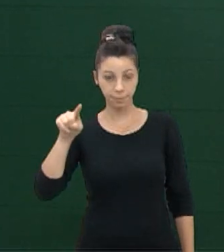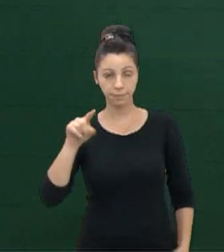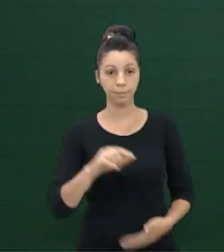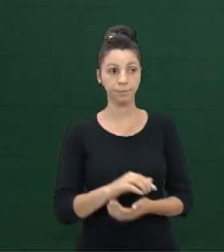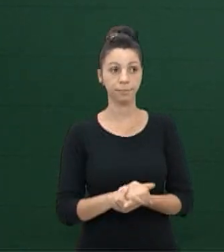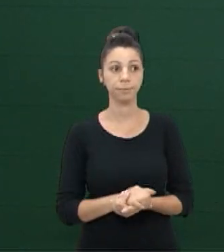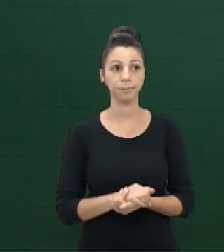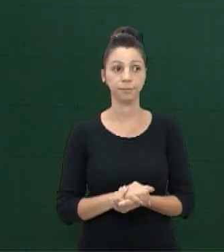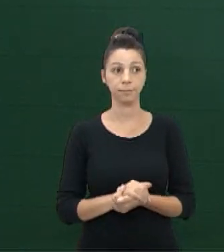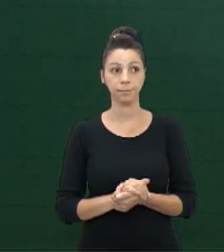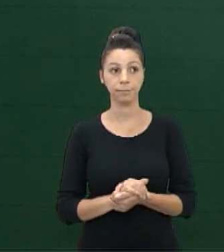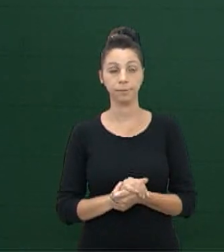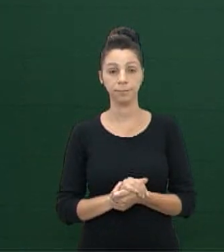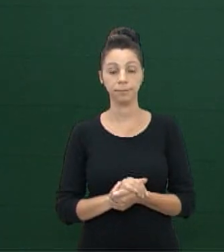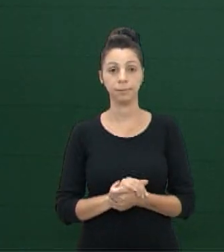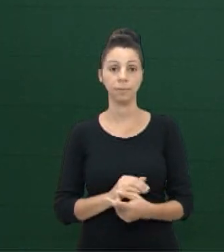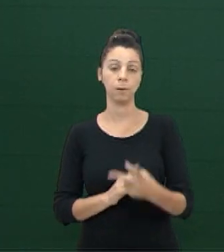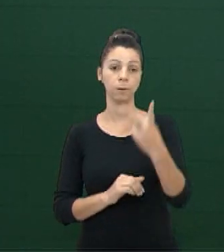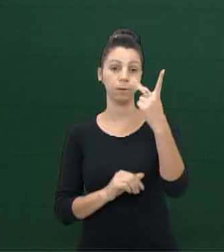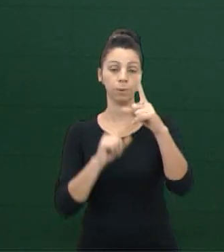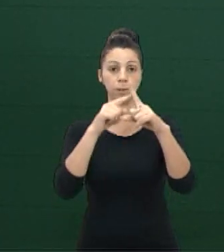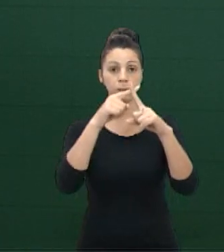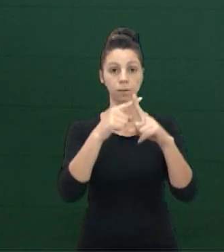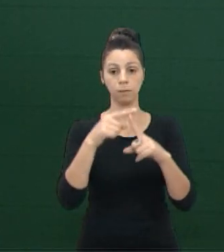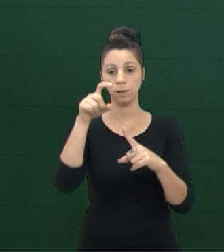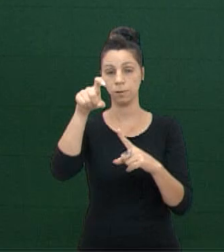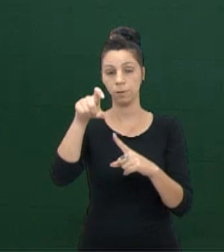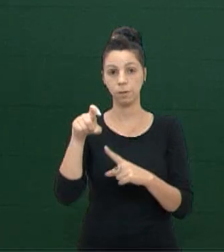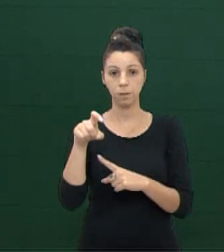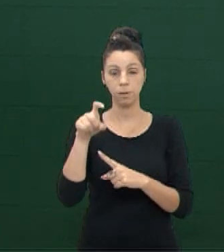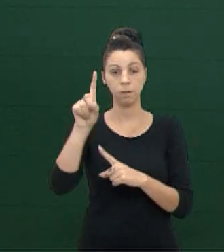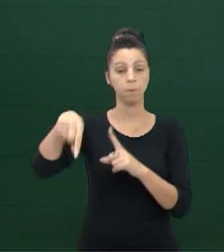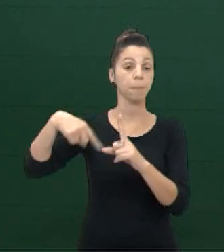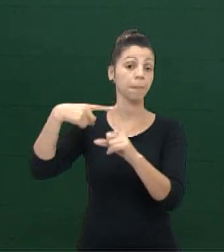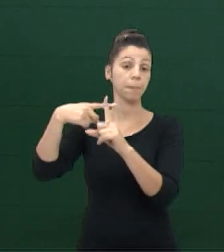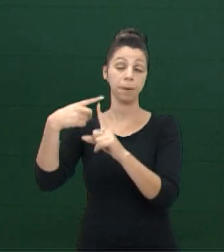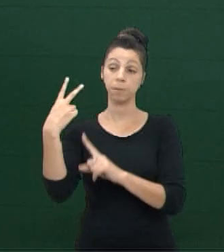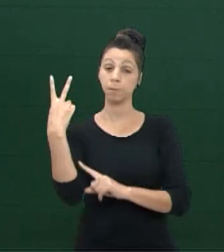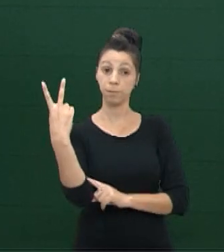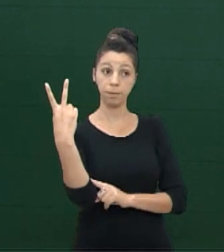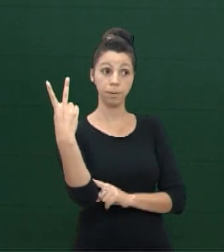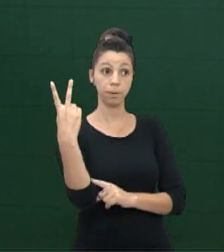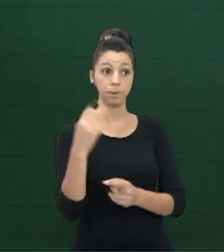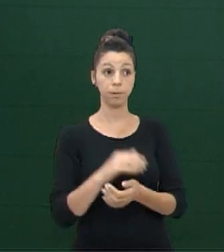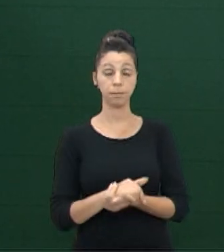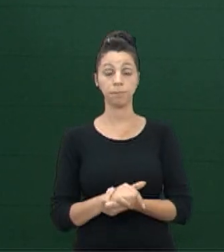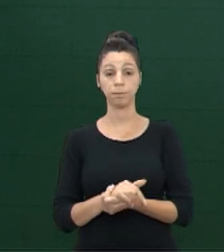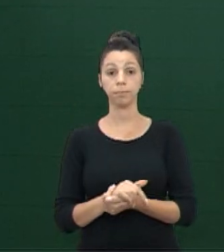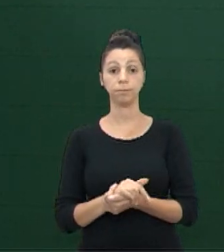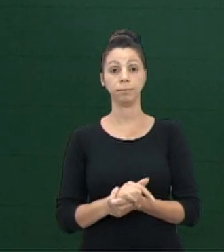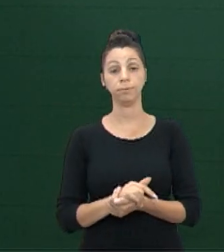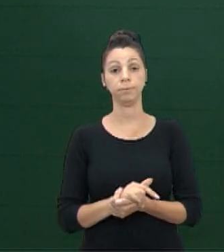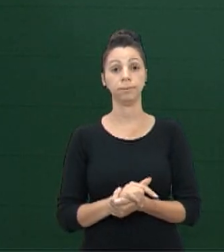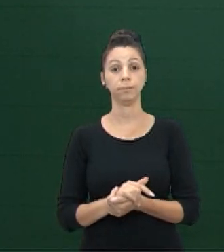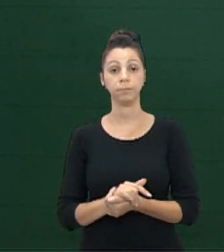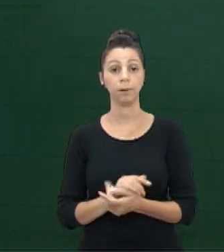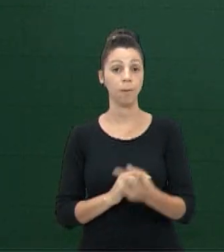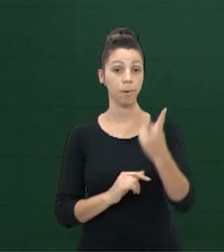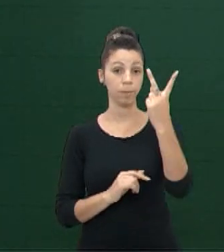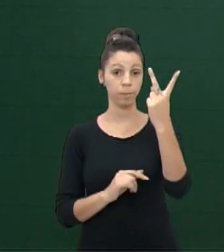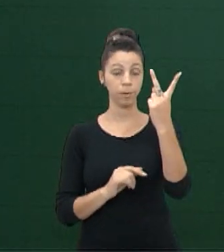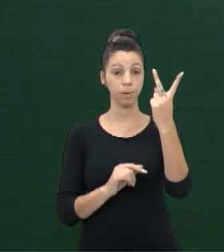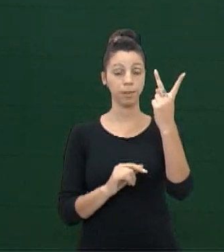forma, 2 vezes x mais 2 graus. Ó, 2 que multiplica x mais 2